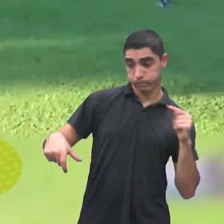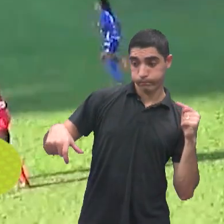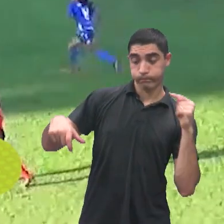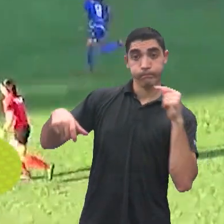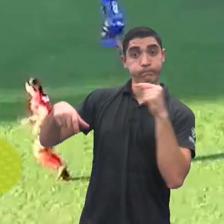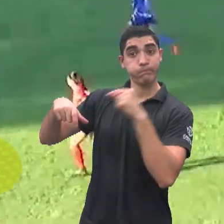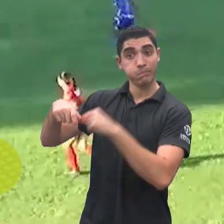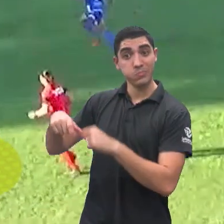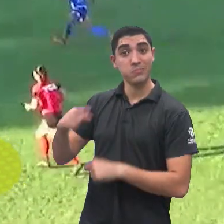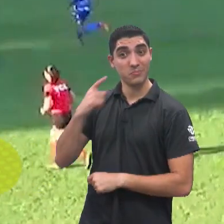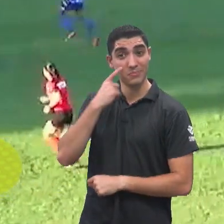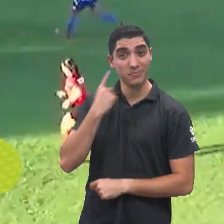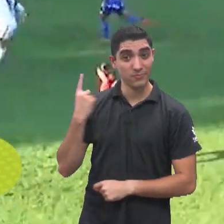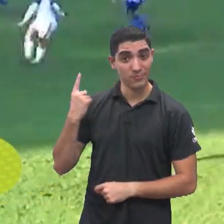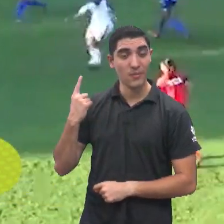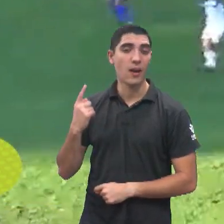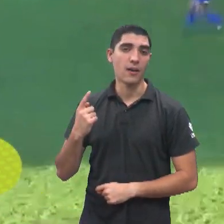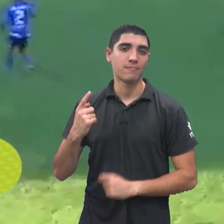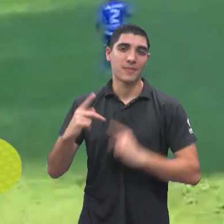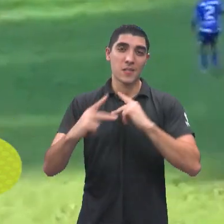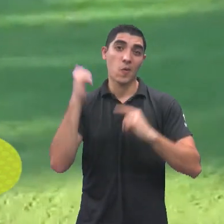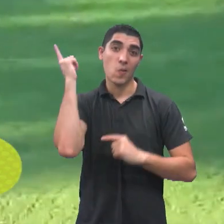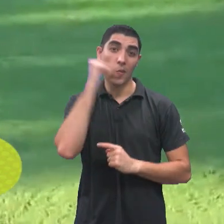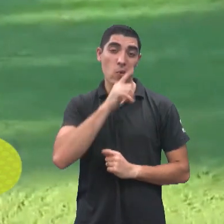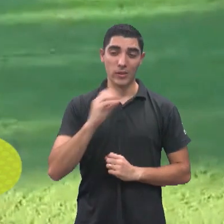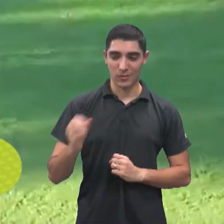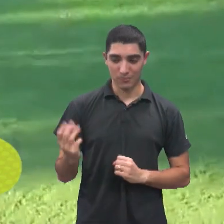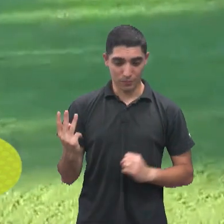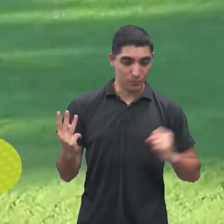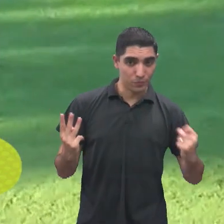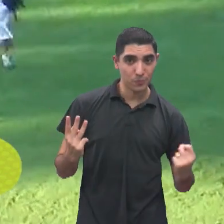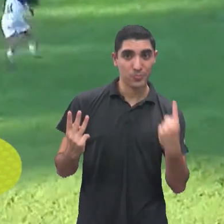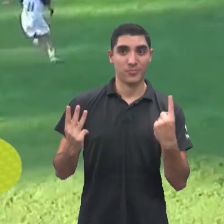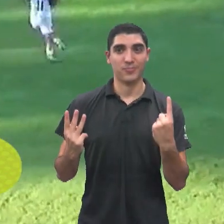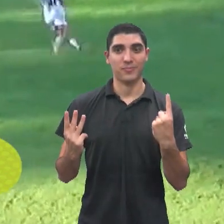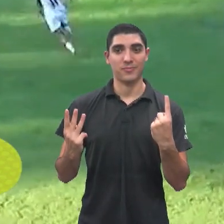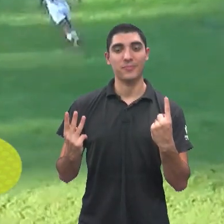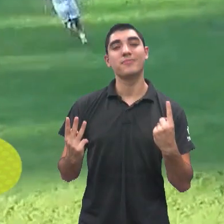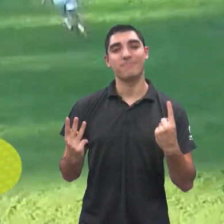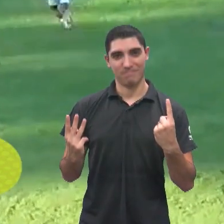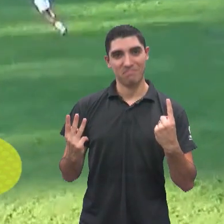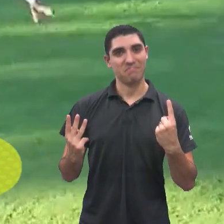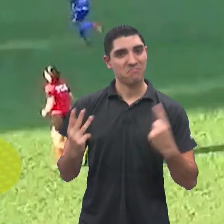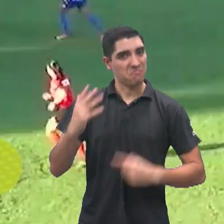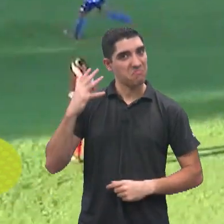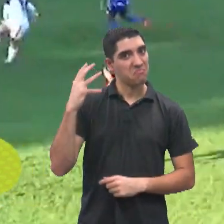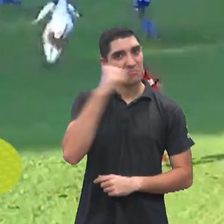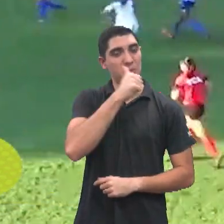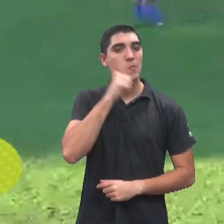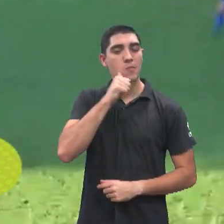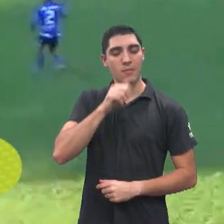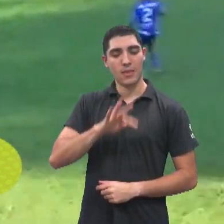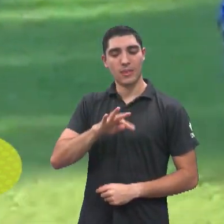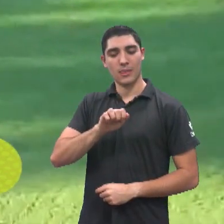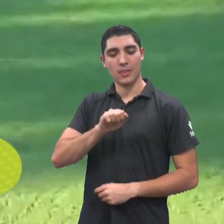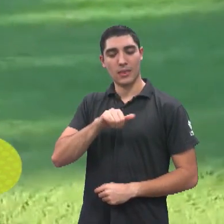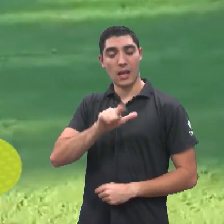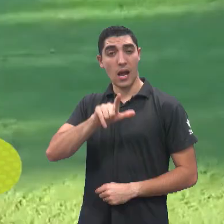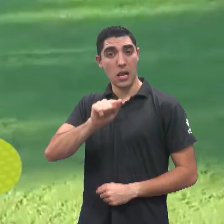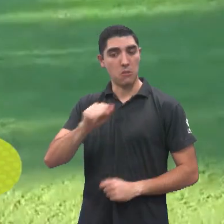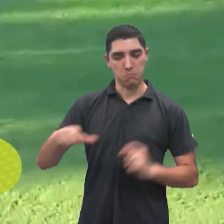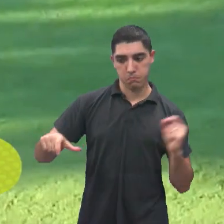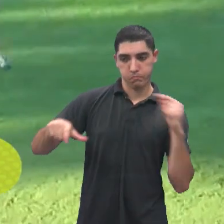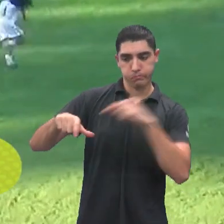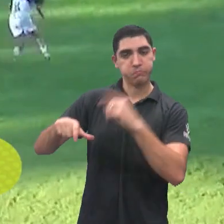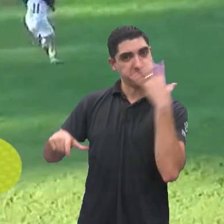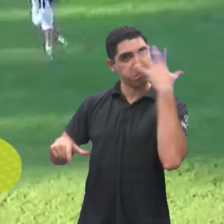Joaquinzão para descontar para o São José. Tayla do meio da rua, golaço. Taubaté 3, São José 1.